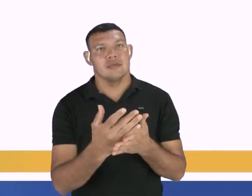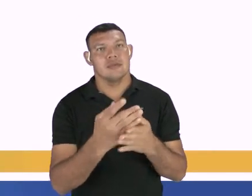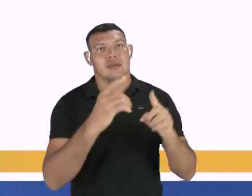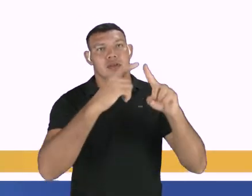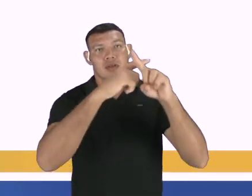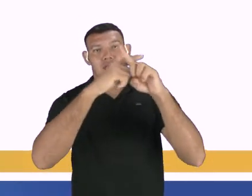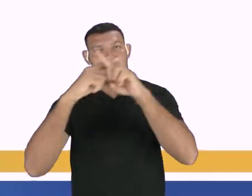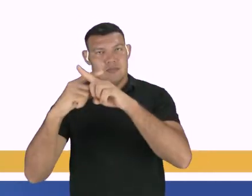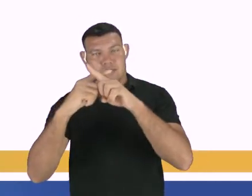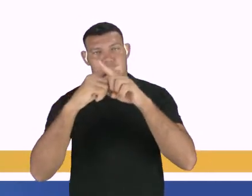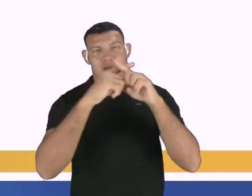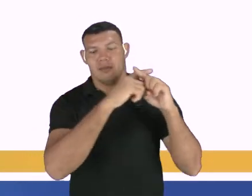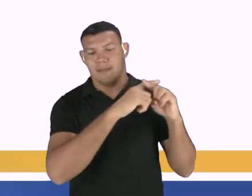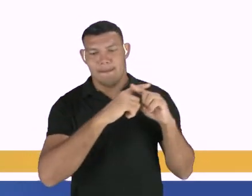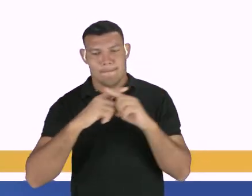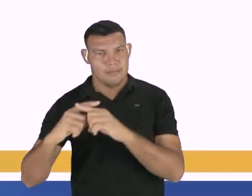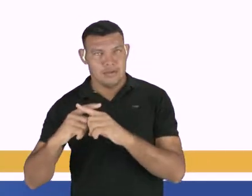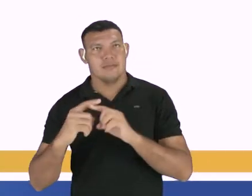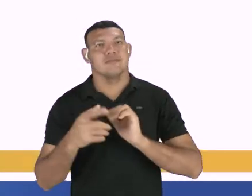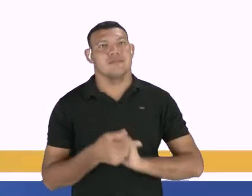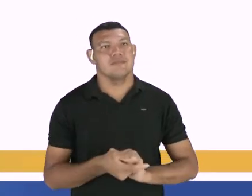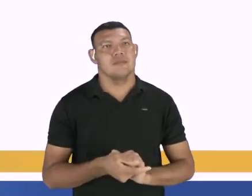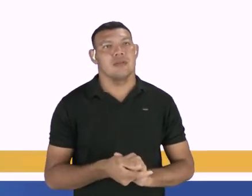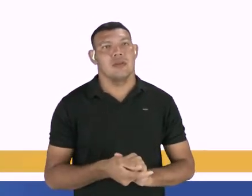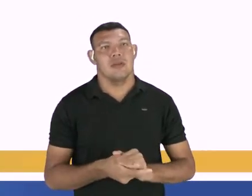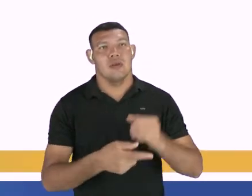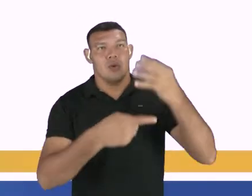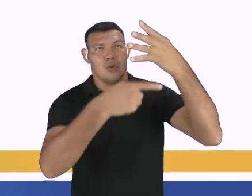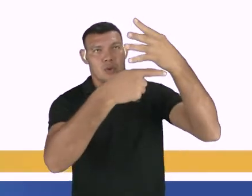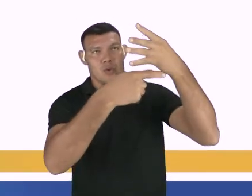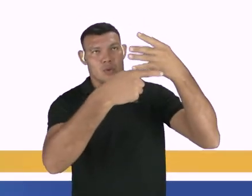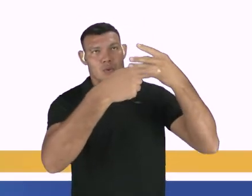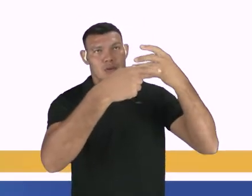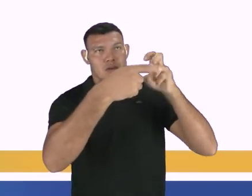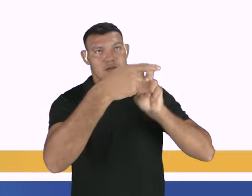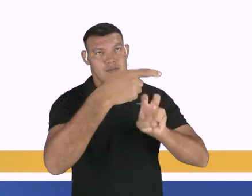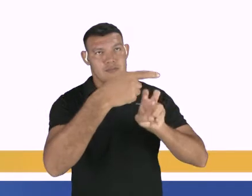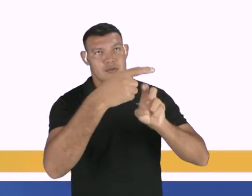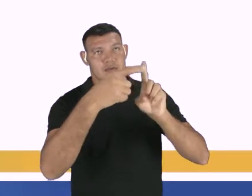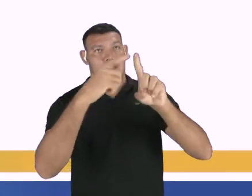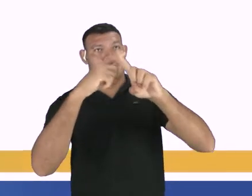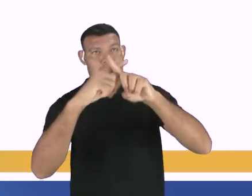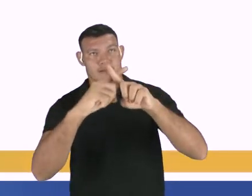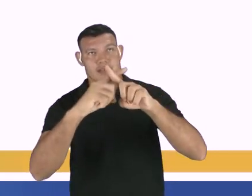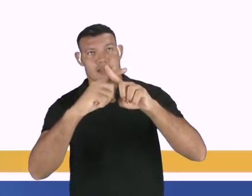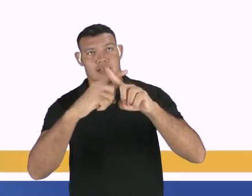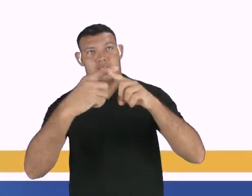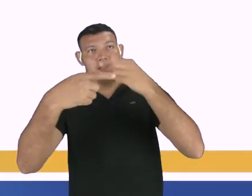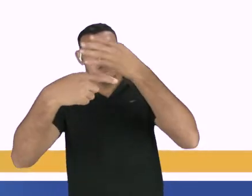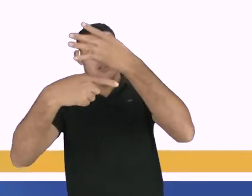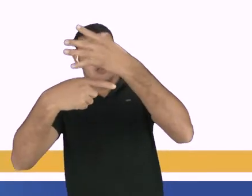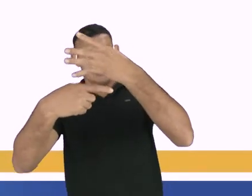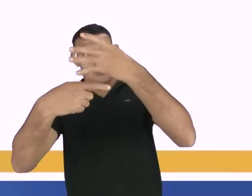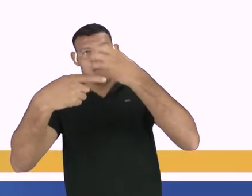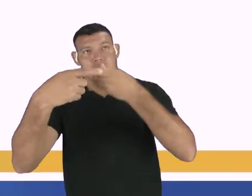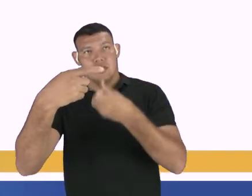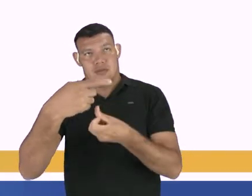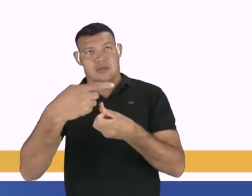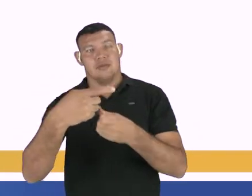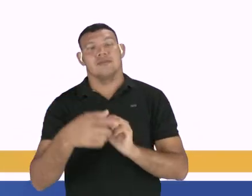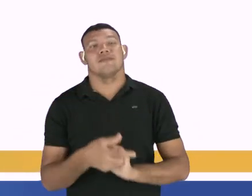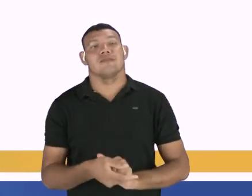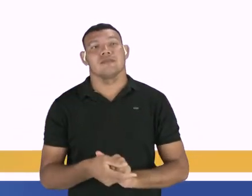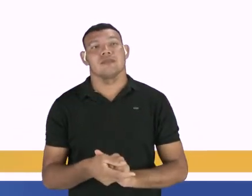numeradores 4 com o numerador 4, então 4 vezes 4, e os denominadores 5 pelo